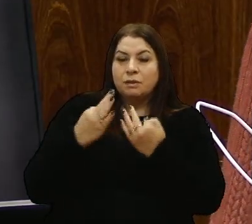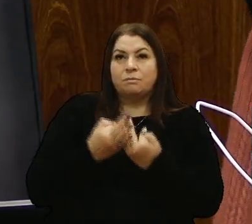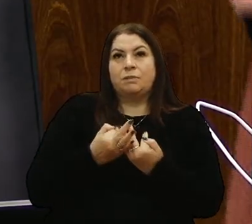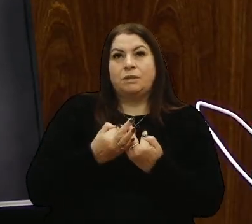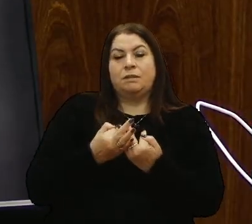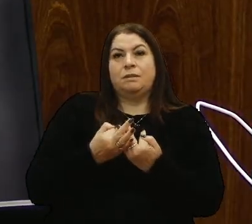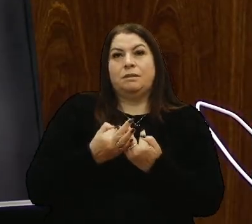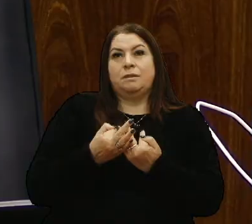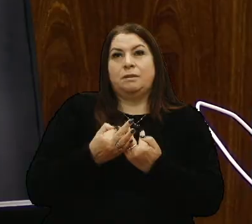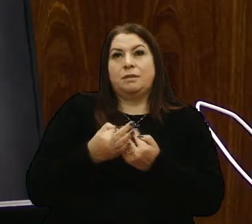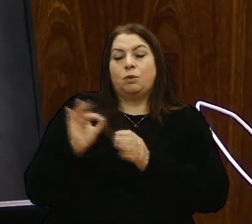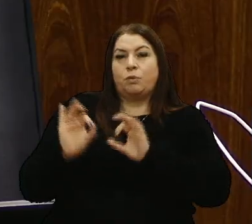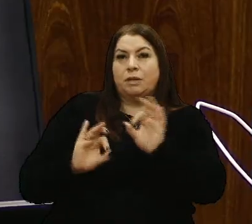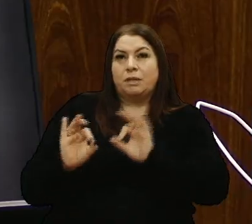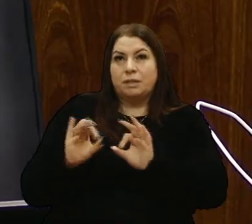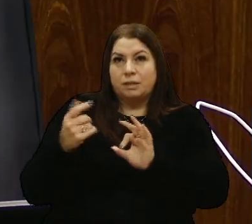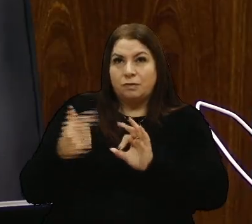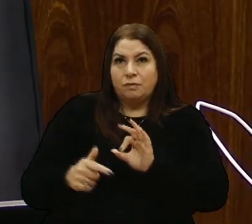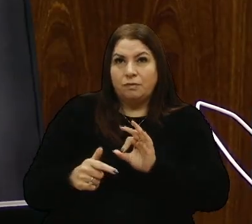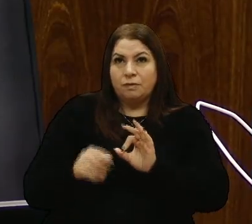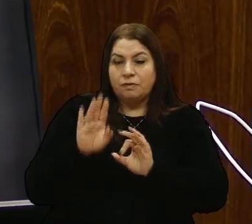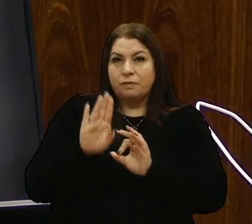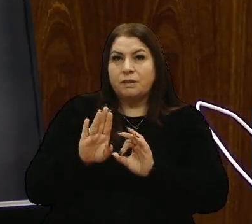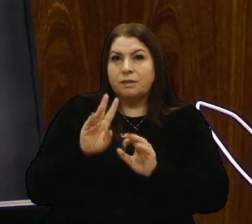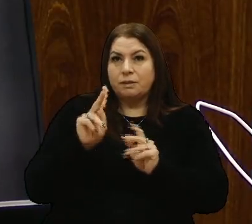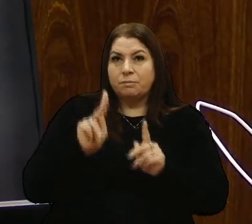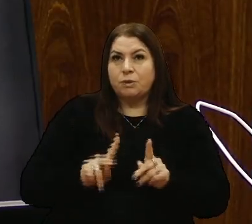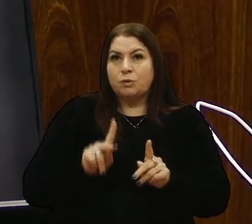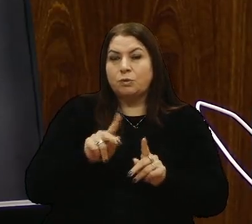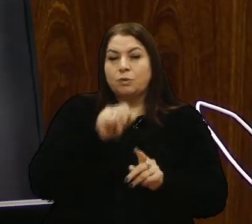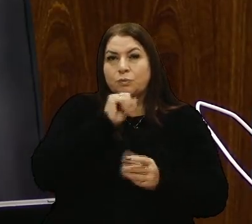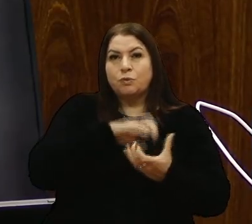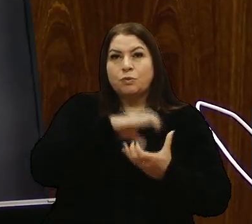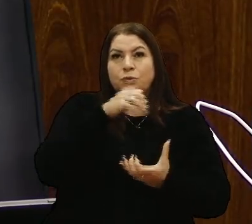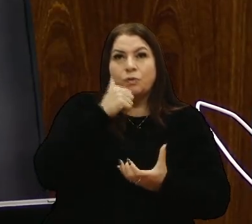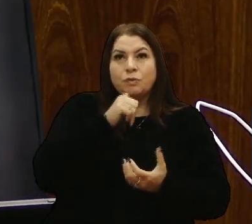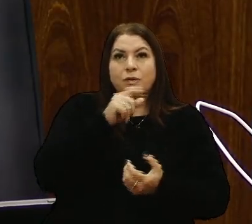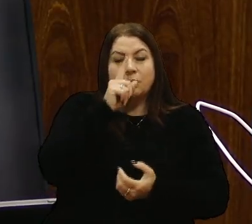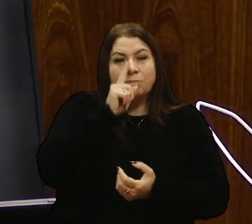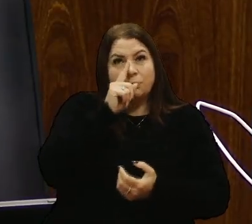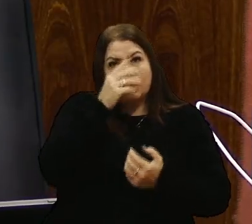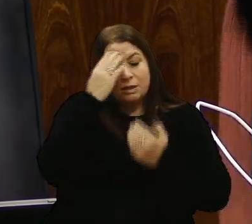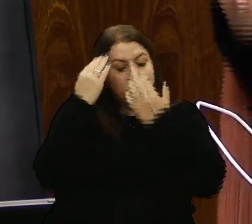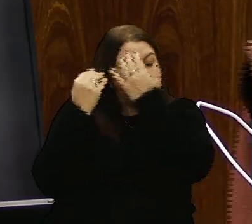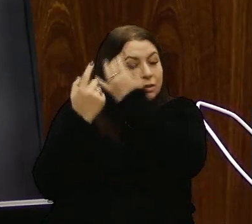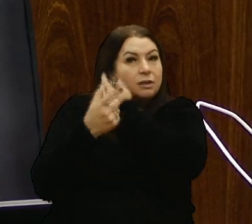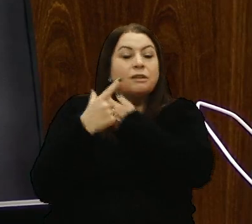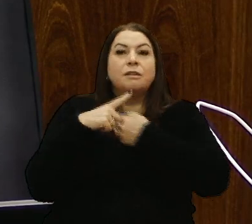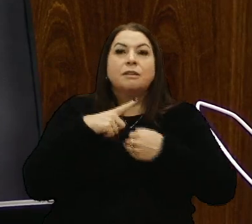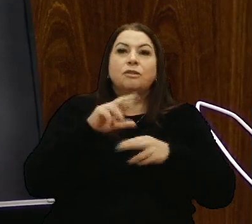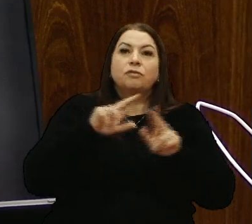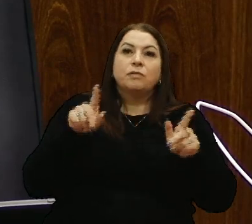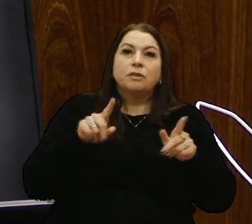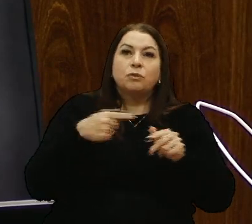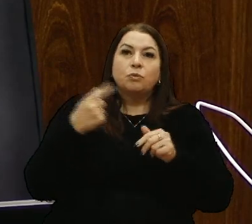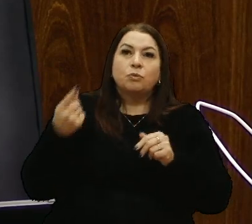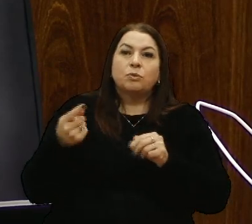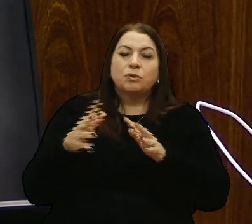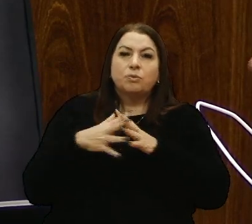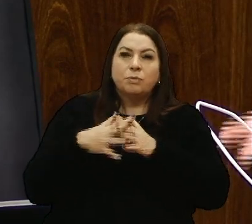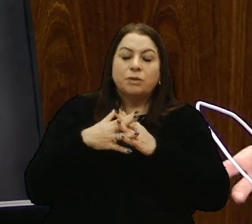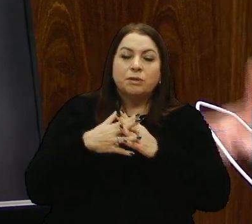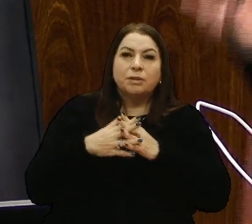teve que se reorganizar para ficar com aquela pessoa idosa na UPA, correndo o risco de ter diversas outras